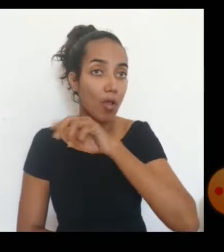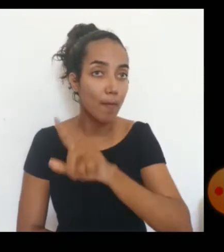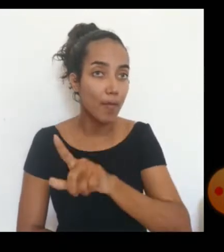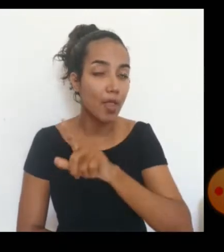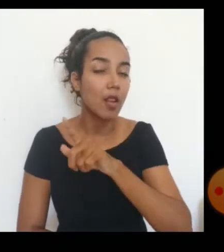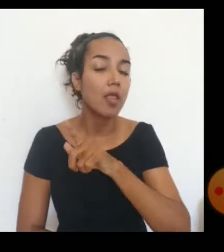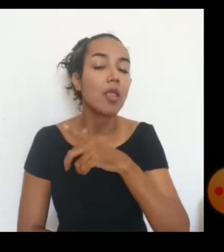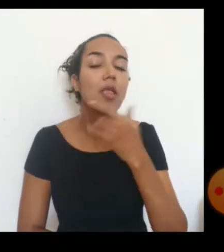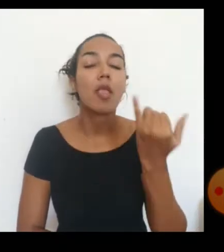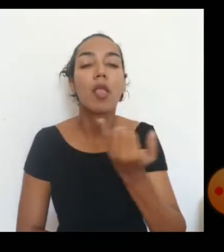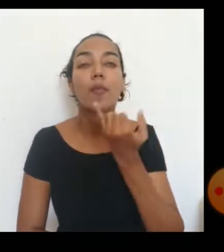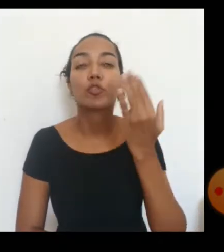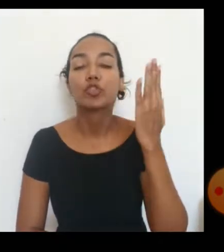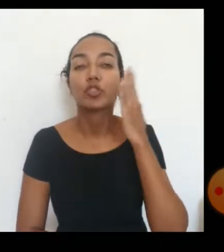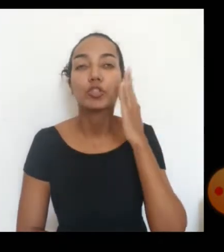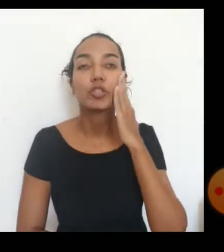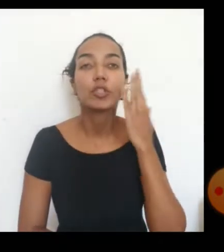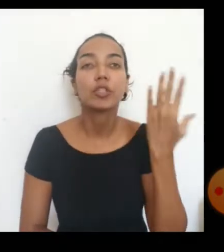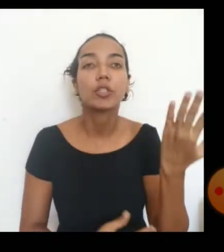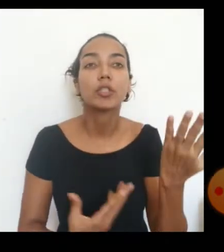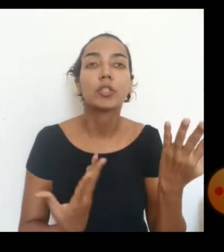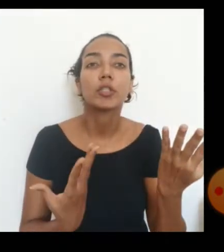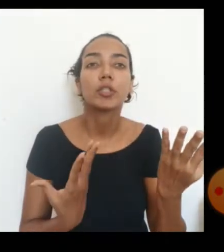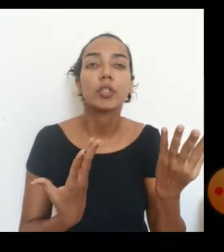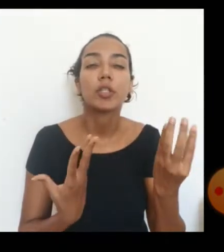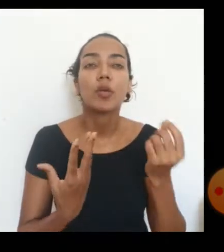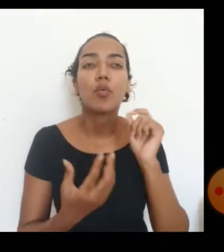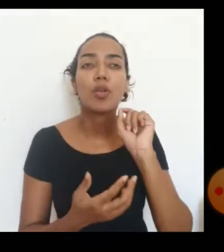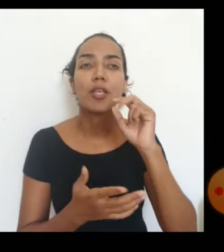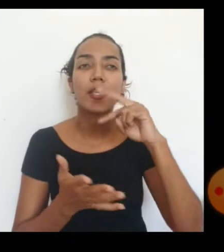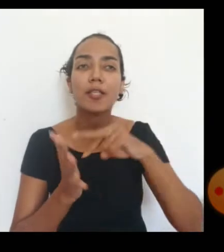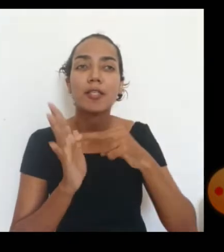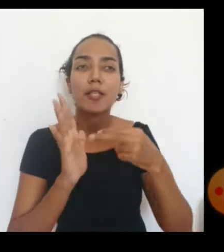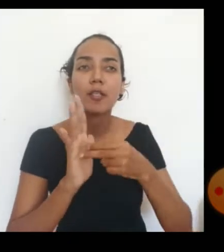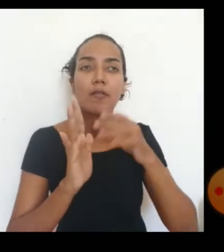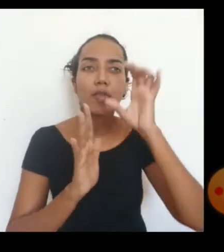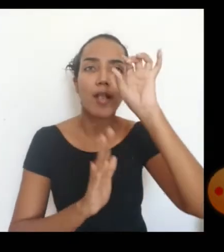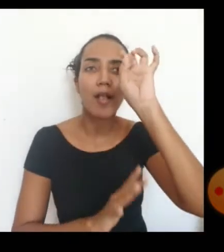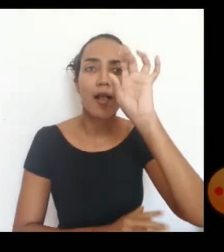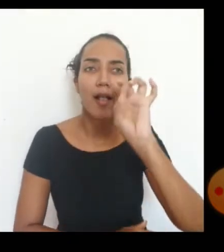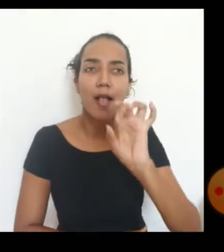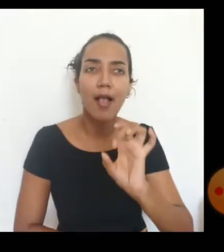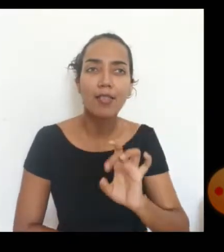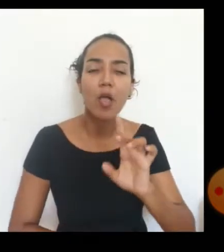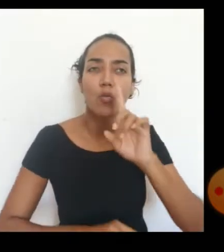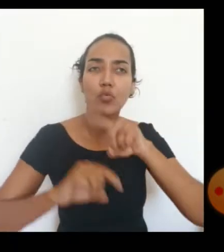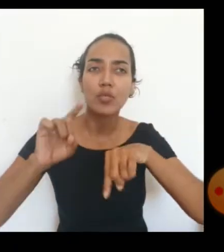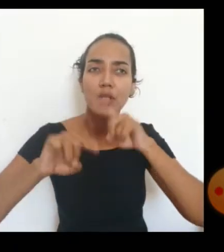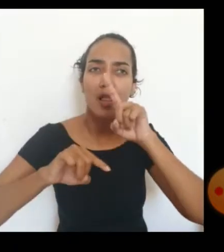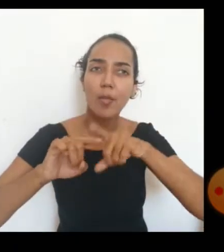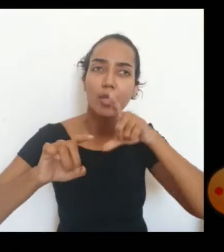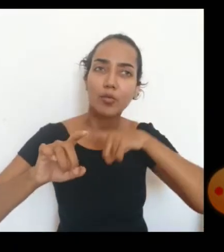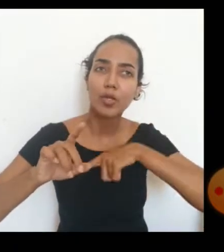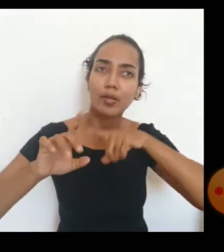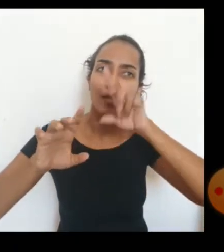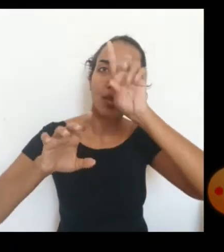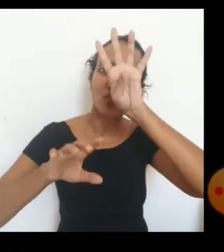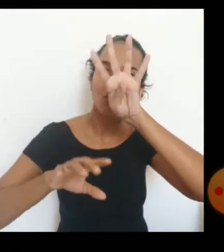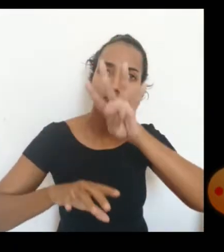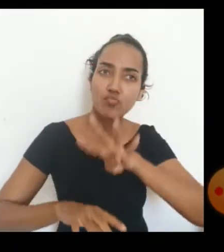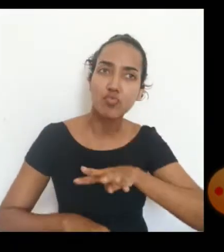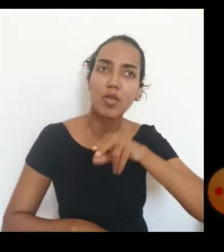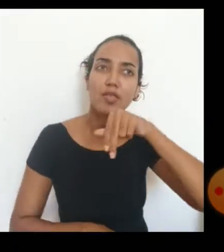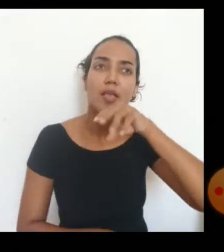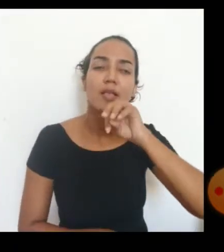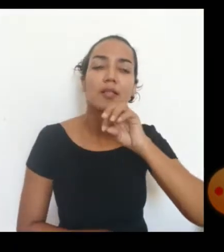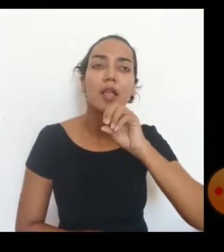ter um entendimento do que é que significa cada um dos elementos dessa notação para que a gente consiga fazer essa tradução